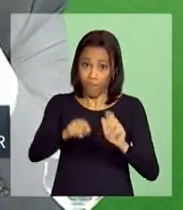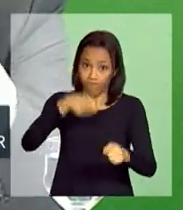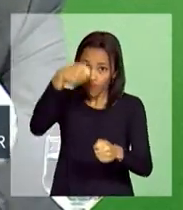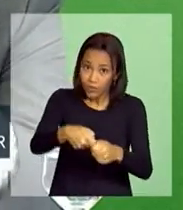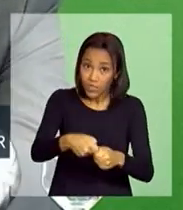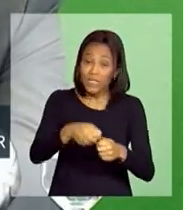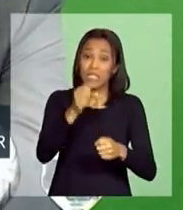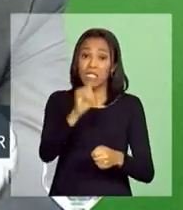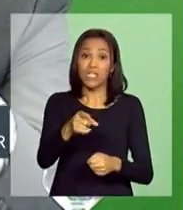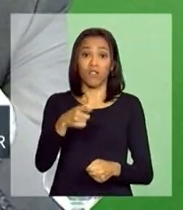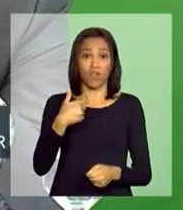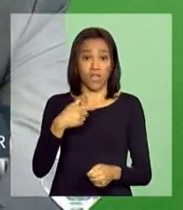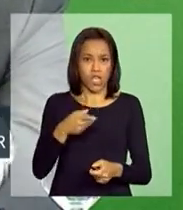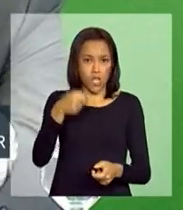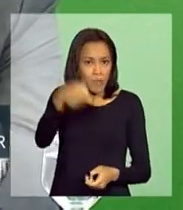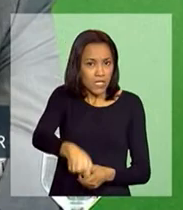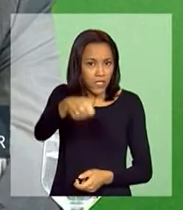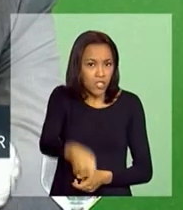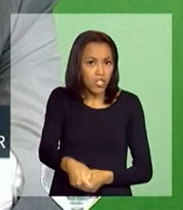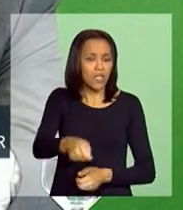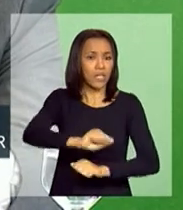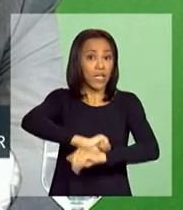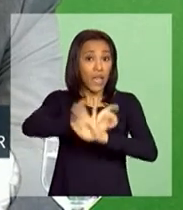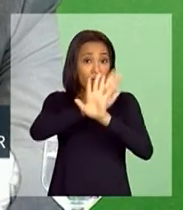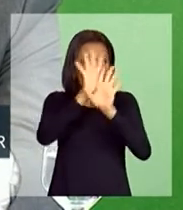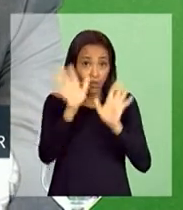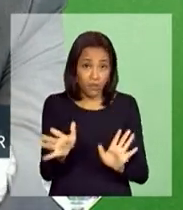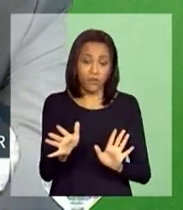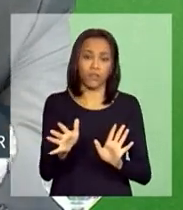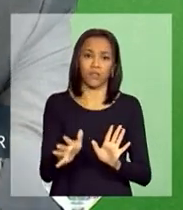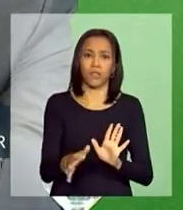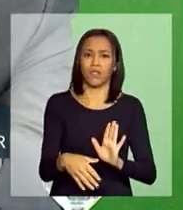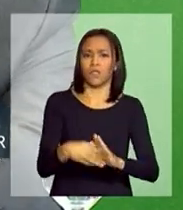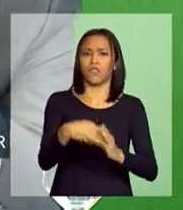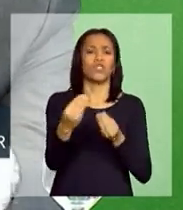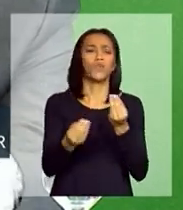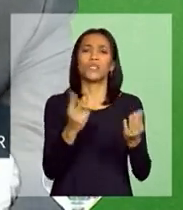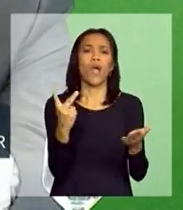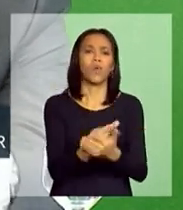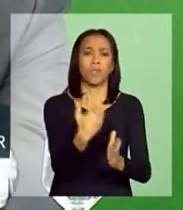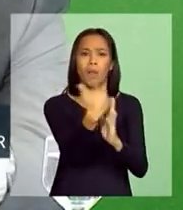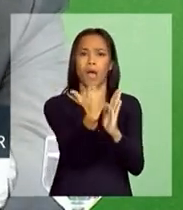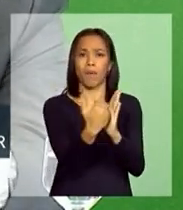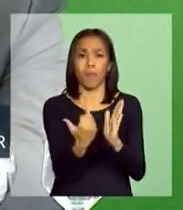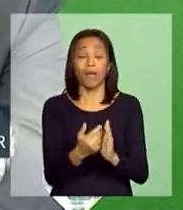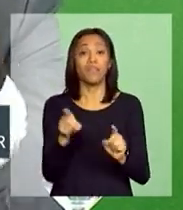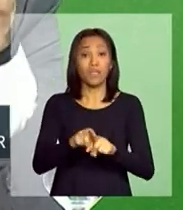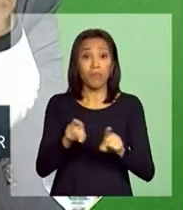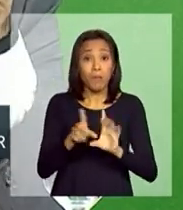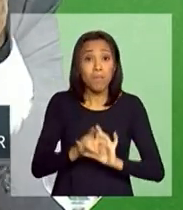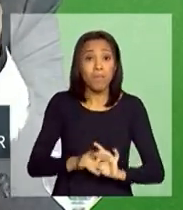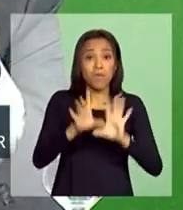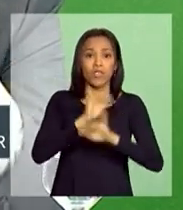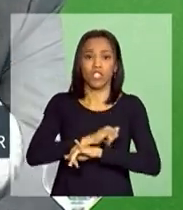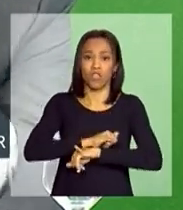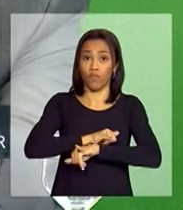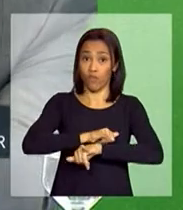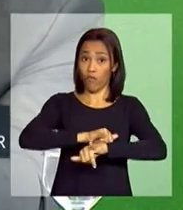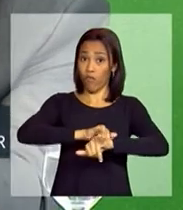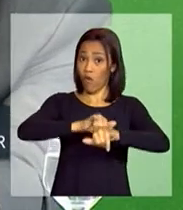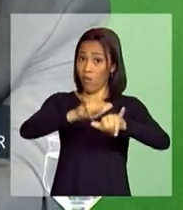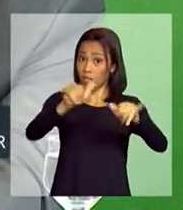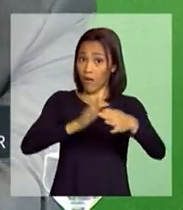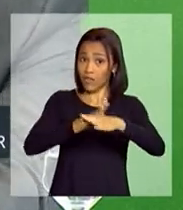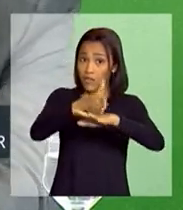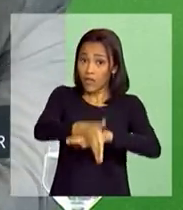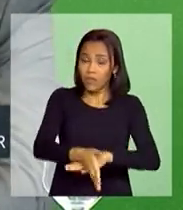regar não exigir transparência de situações não garantiu acesso à informação normativamente eu